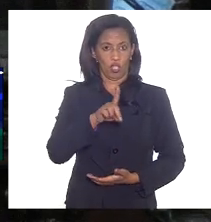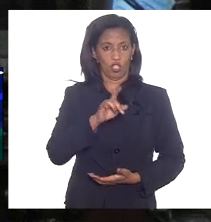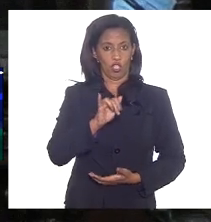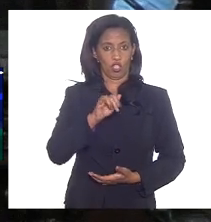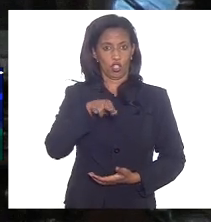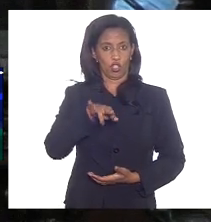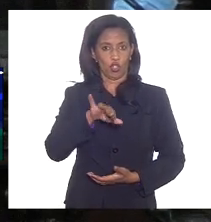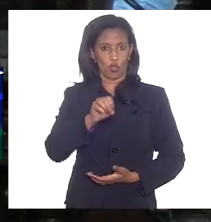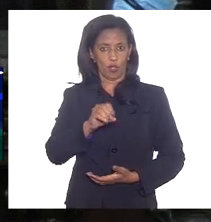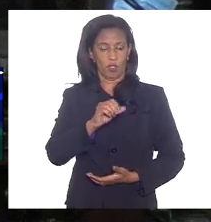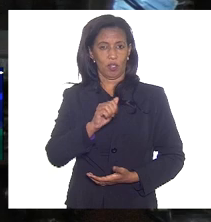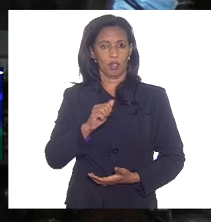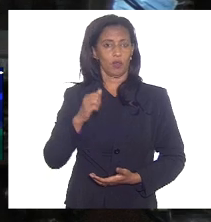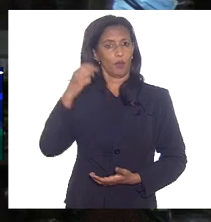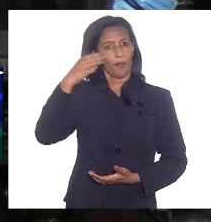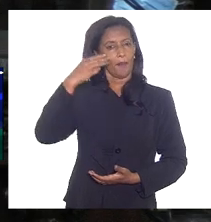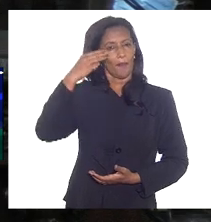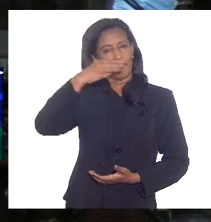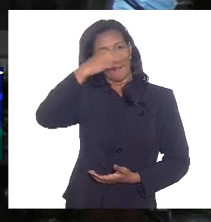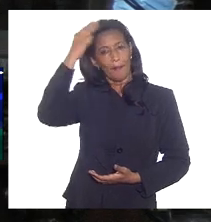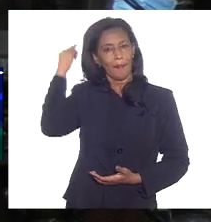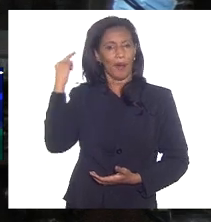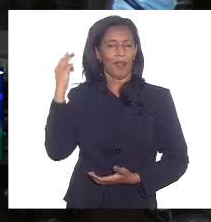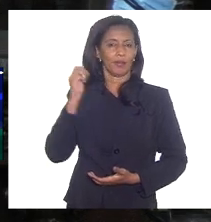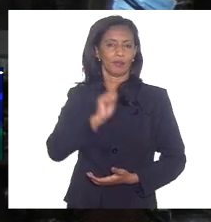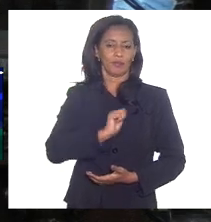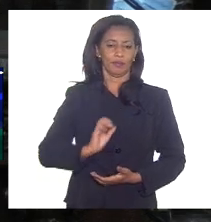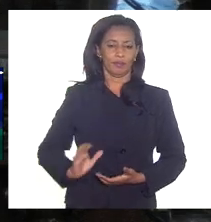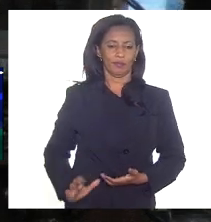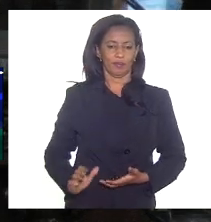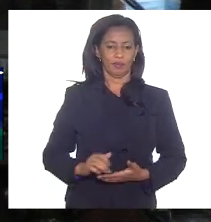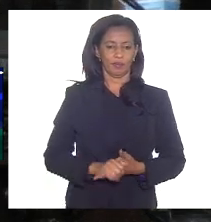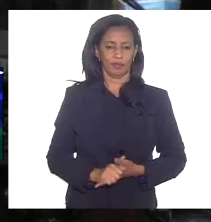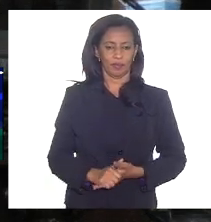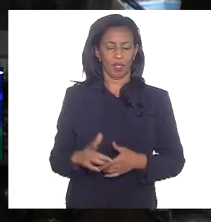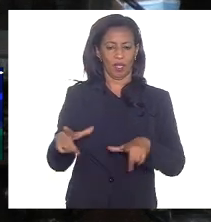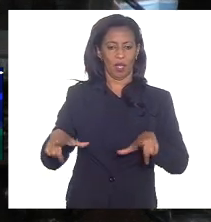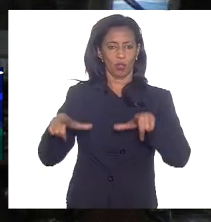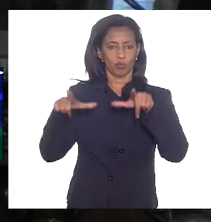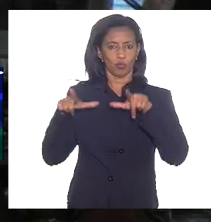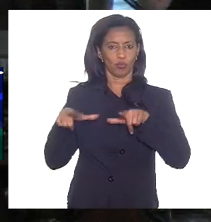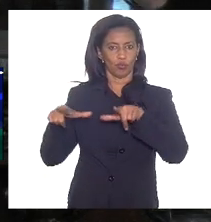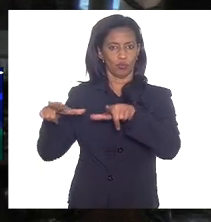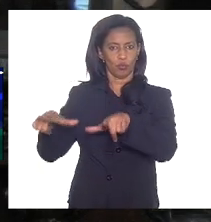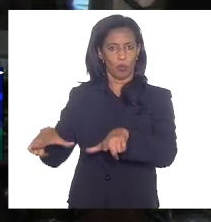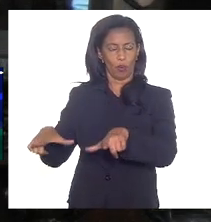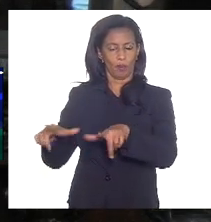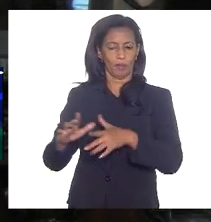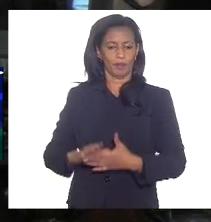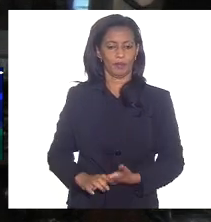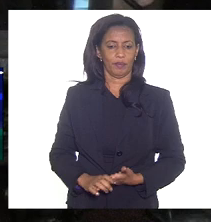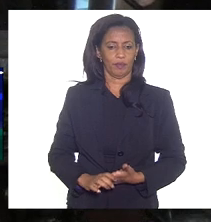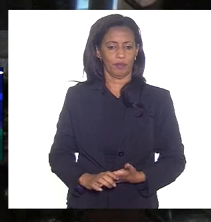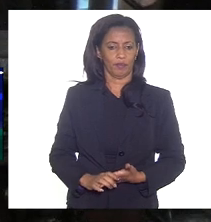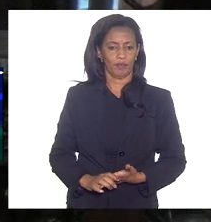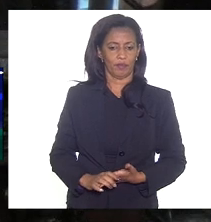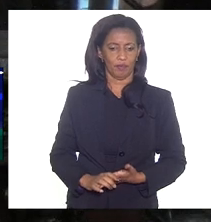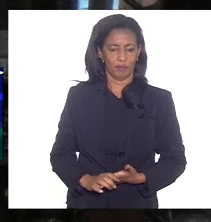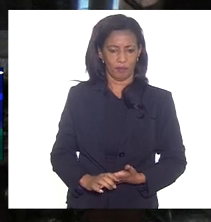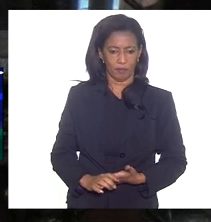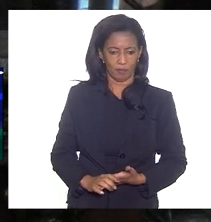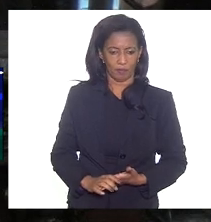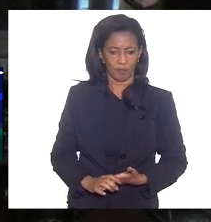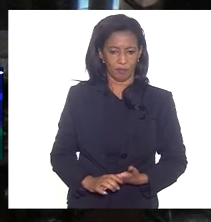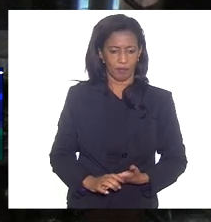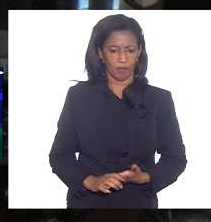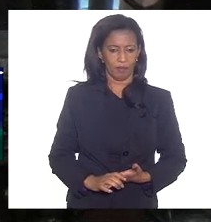Dionísio Lins, André Ciliano e Márcio Pacheco. Concede medalha Tiradentes ao respectivo diploma ao excelentíssimo senhor Nicola Moreira Missione. Secretário de Estado da Casa Civil do